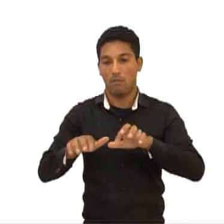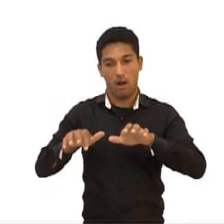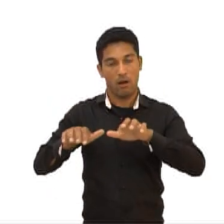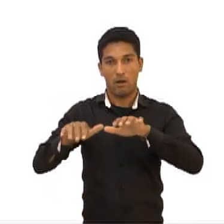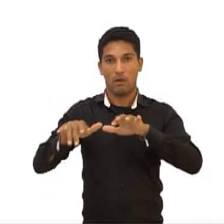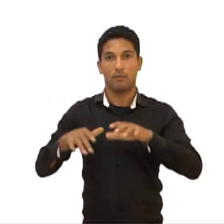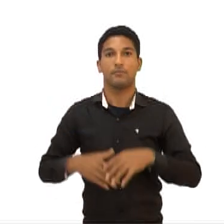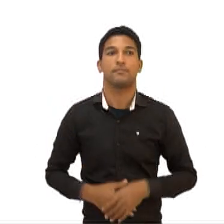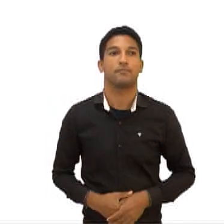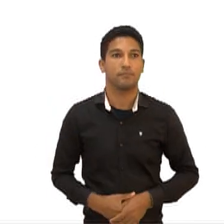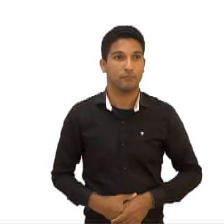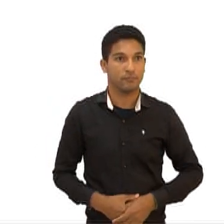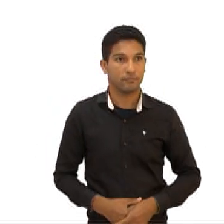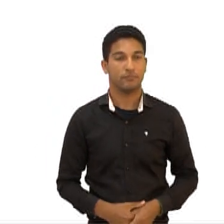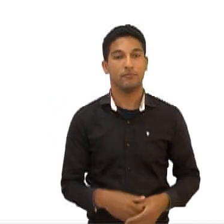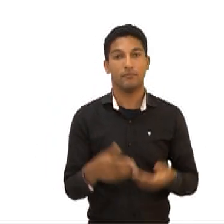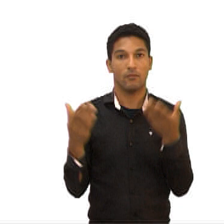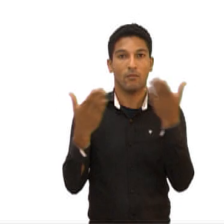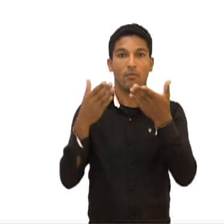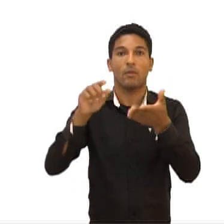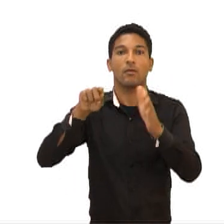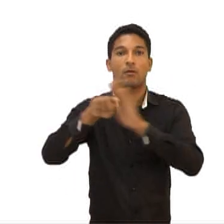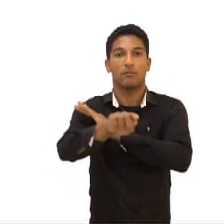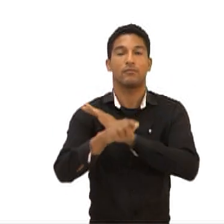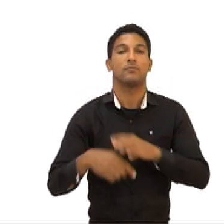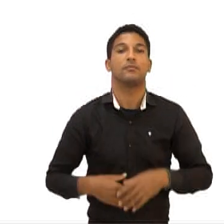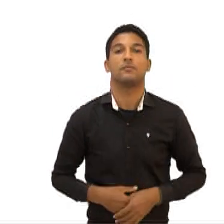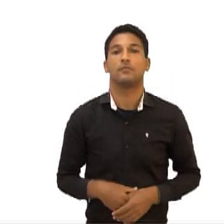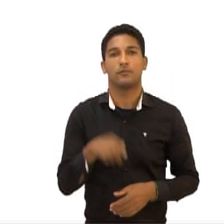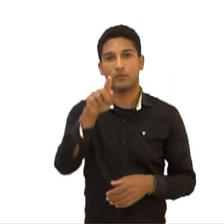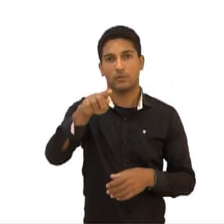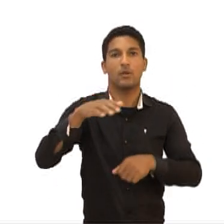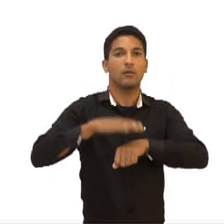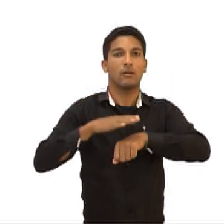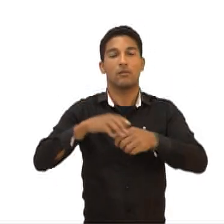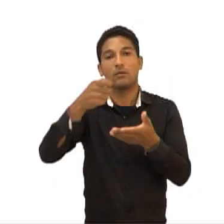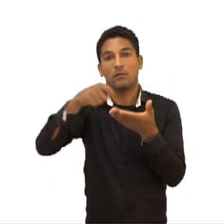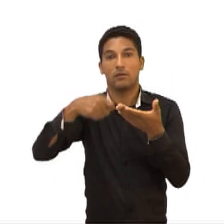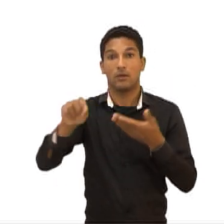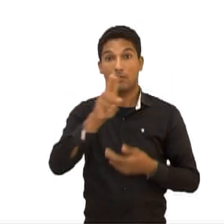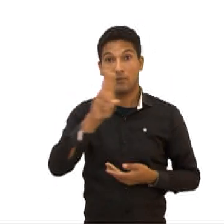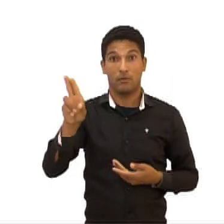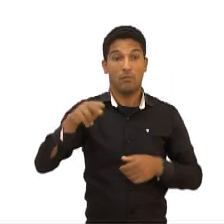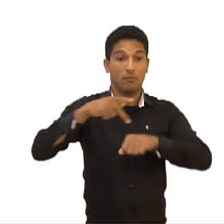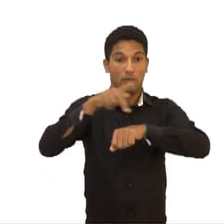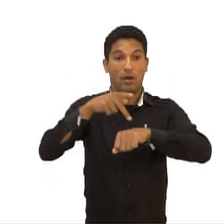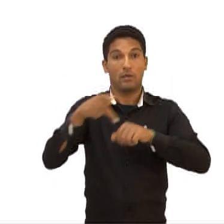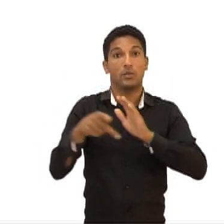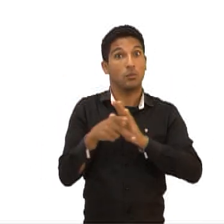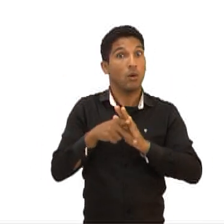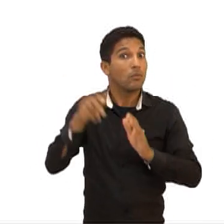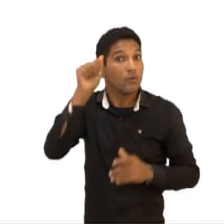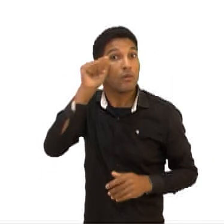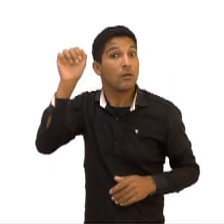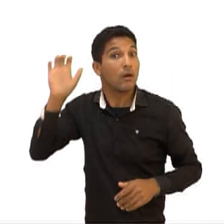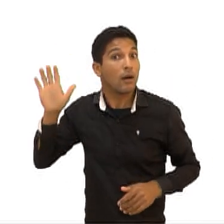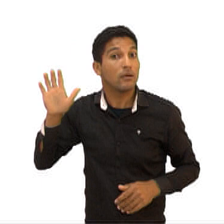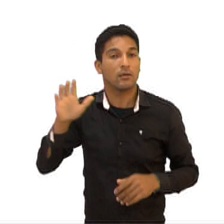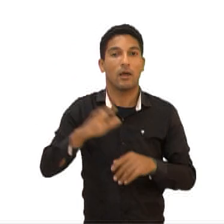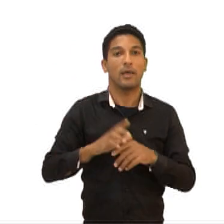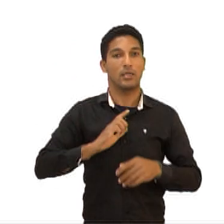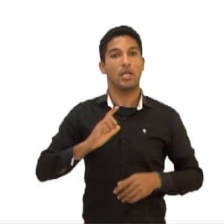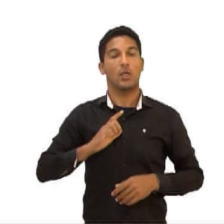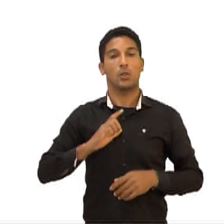Claro, vamos começar com um exercício. Escreva o nome de alguns países da Ásia que são destaque mundial em